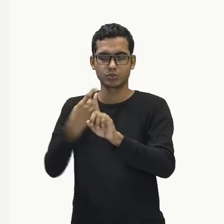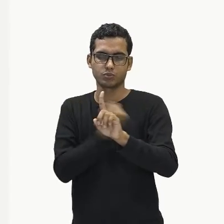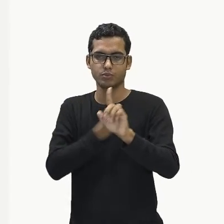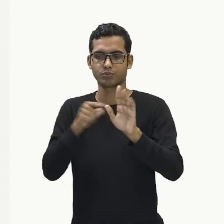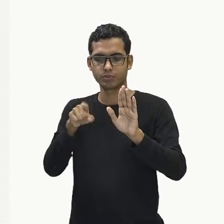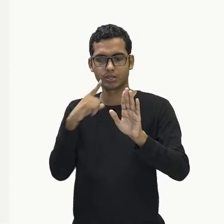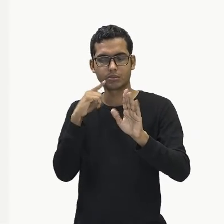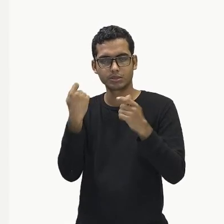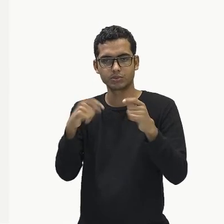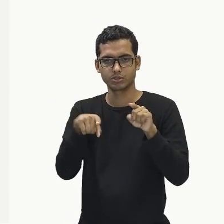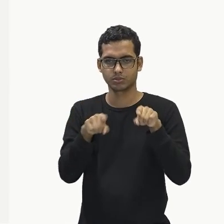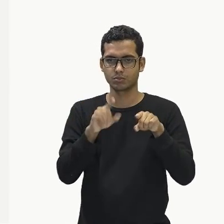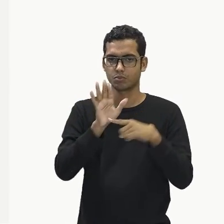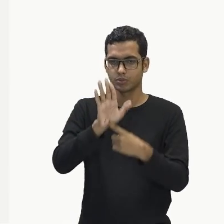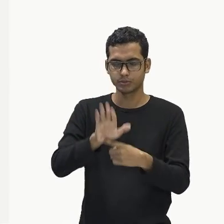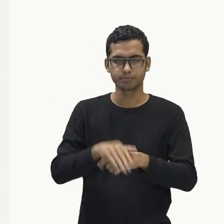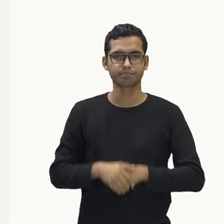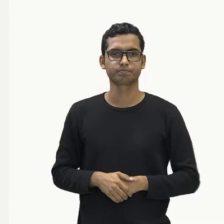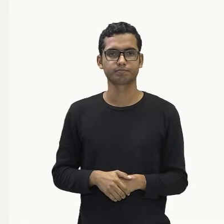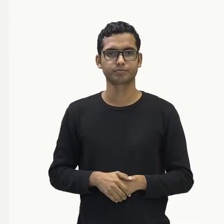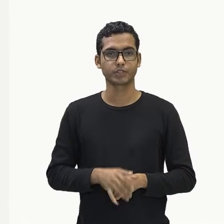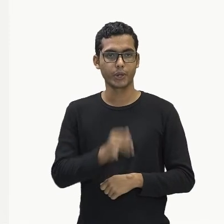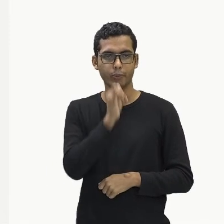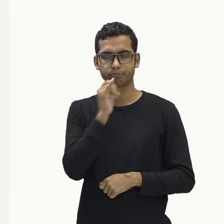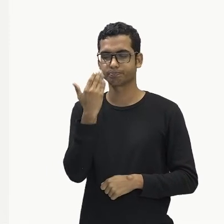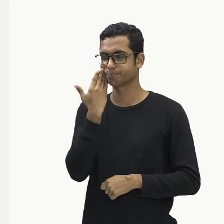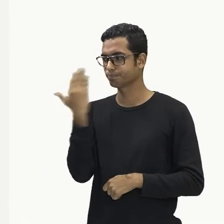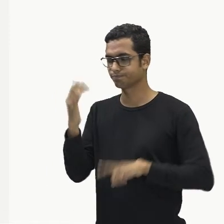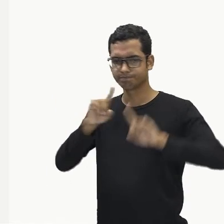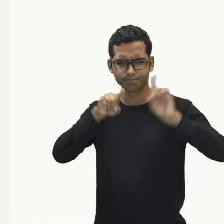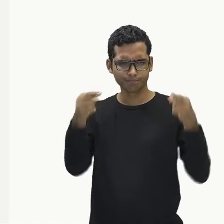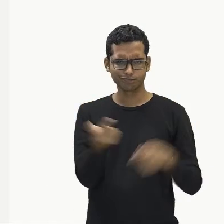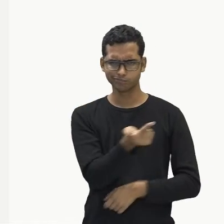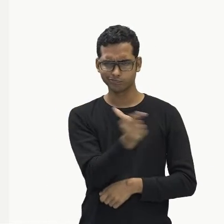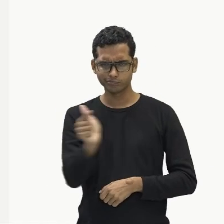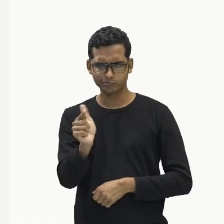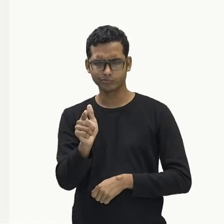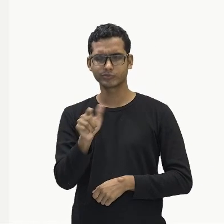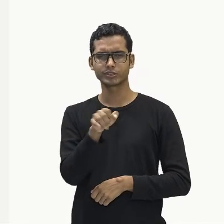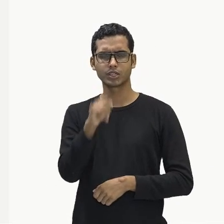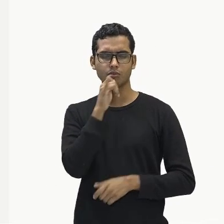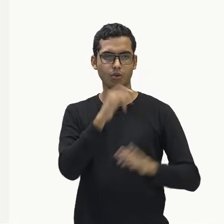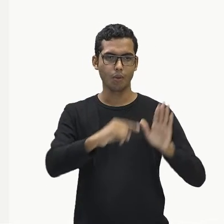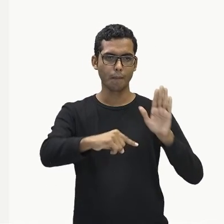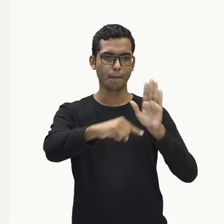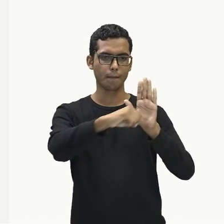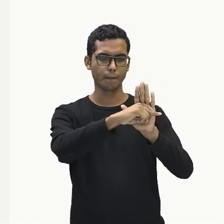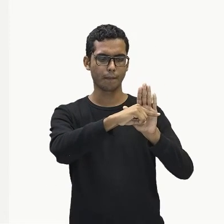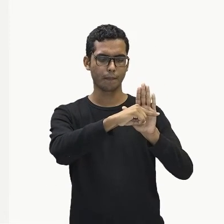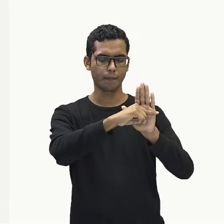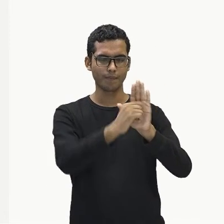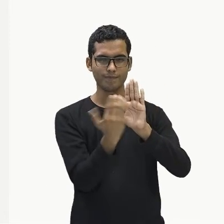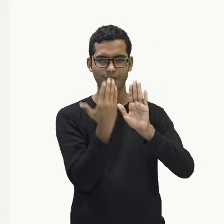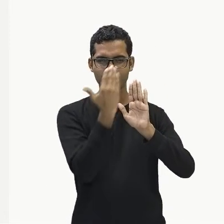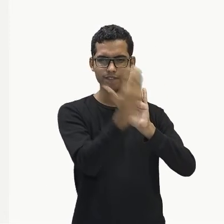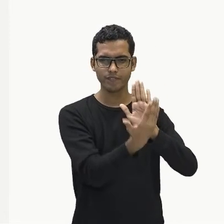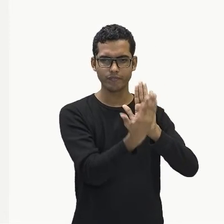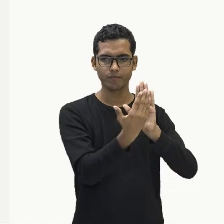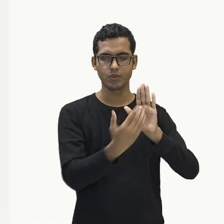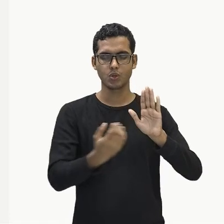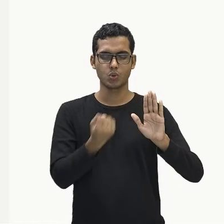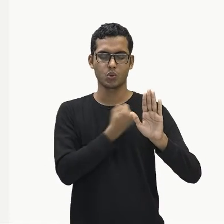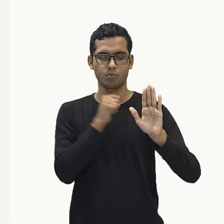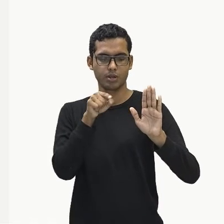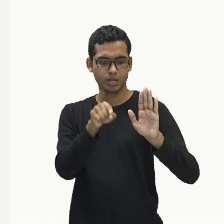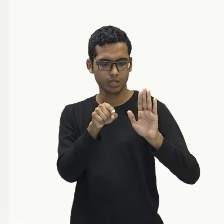particular. Sem parênteses e com o sinal de menos na frente, a